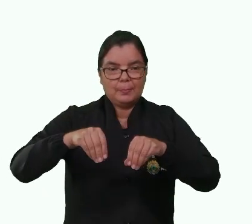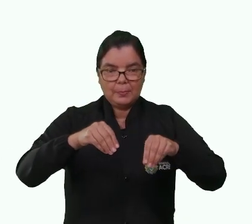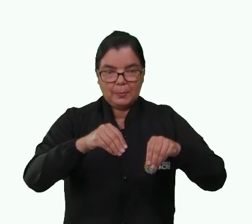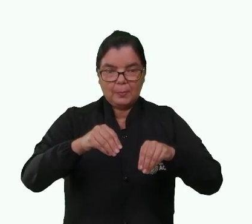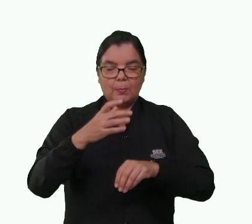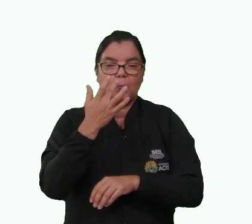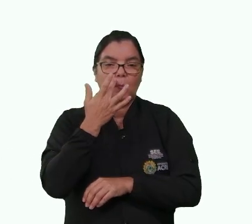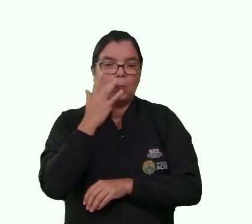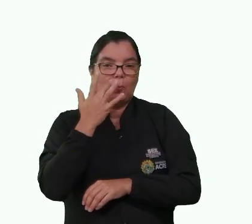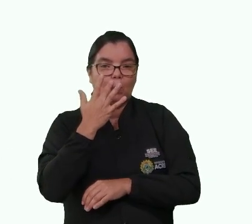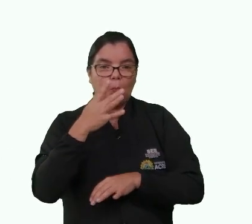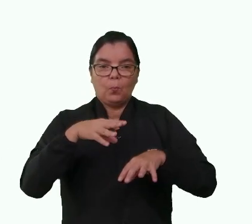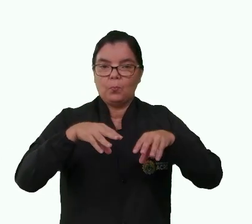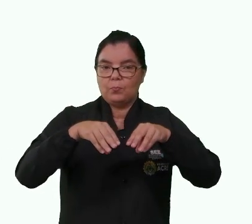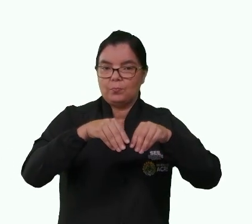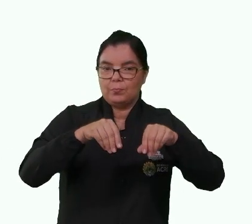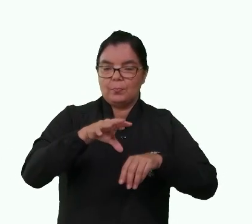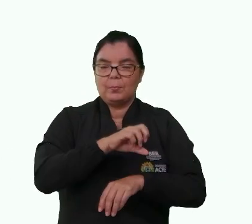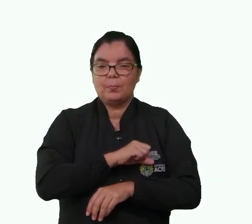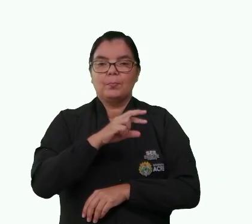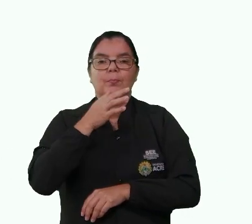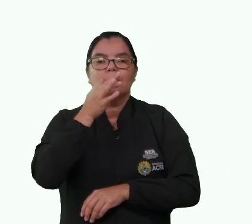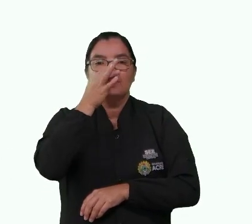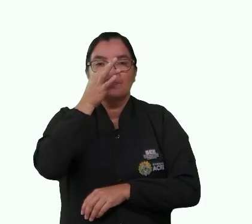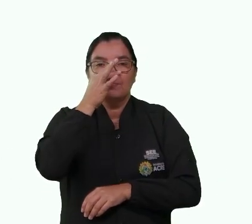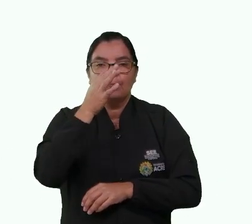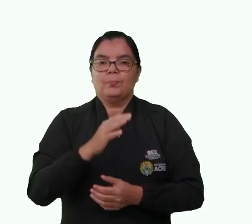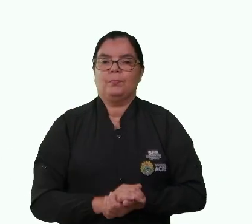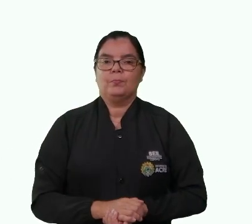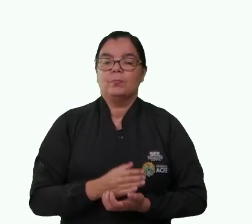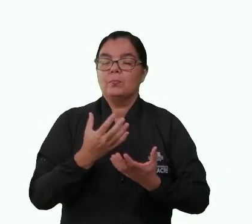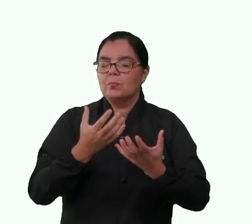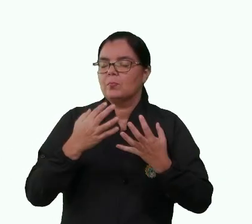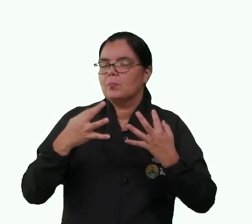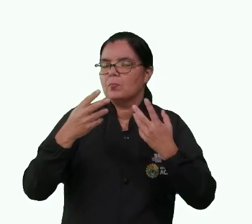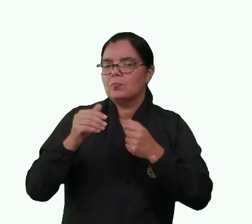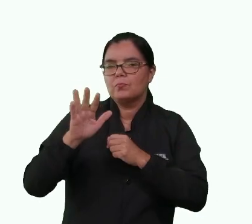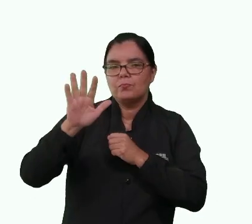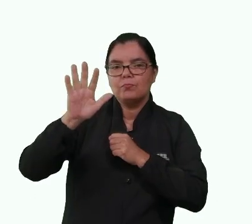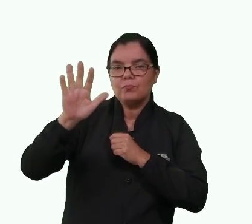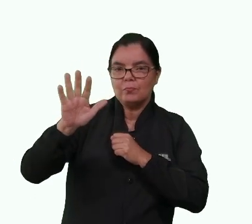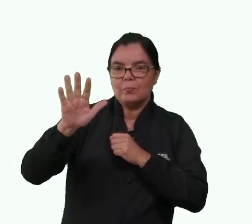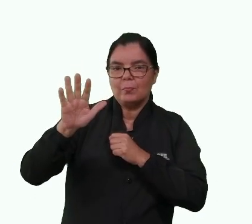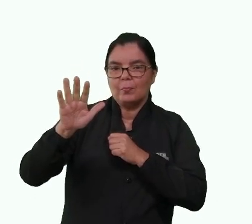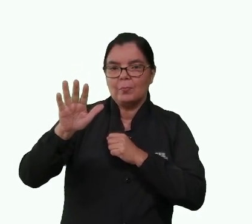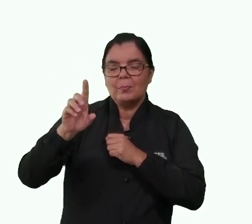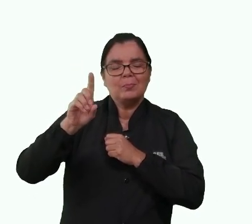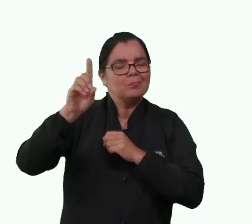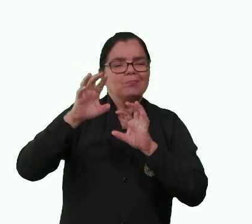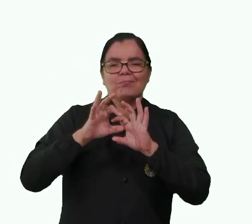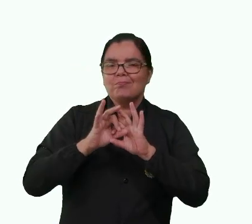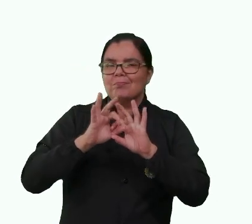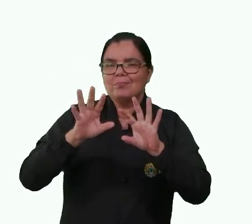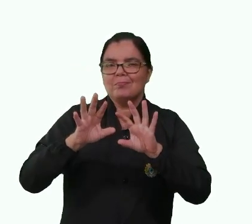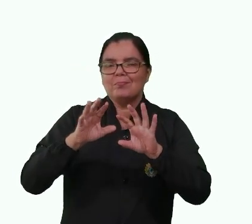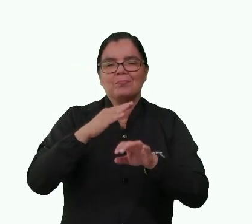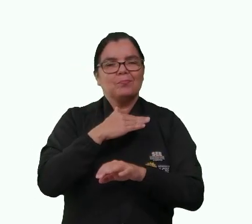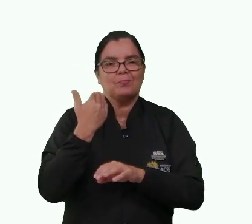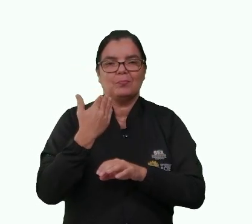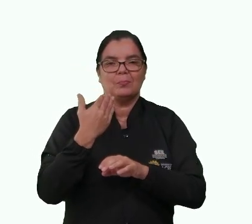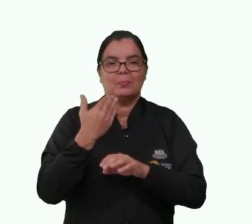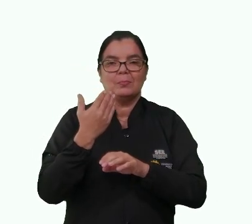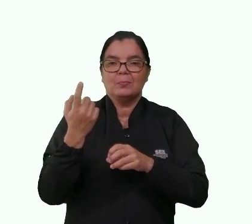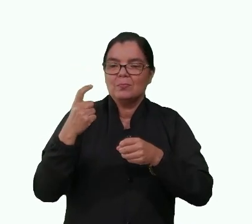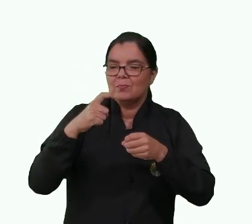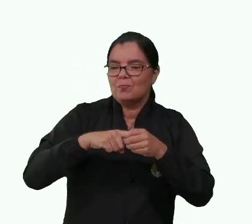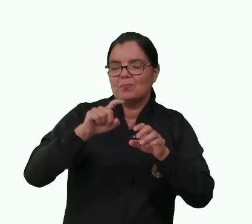tem mais terra. Ouro, terra, amor e rosas. Eu quero tudo de lá. Não permita, Deus, que eu